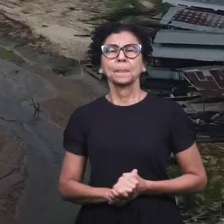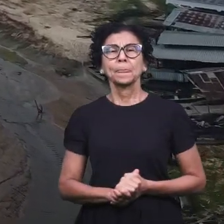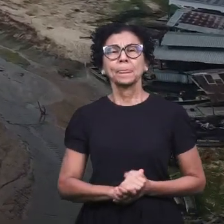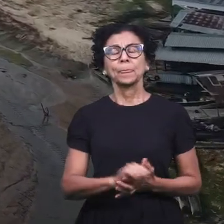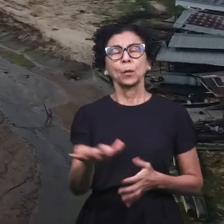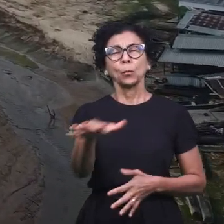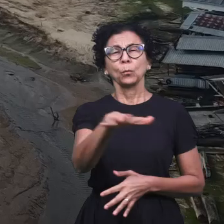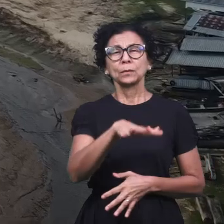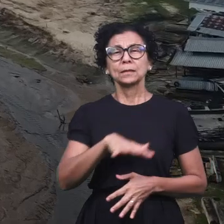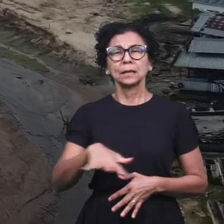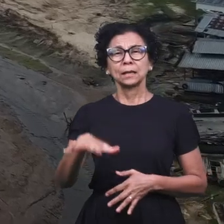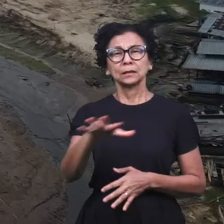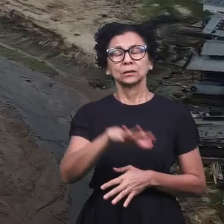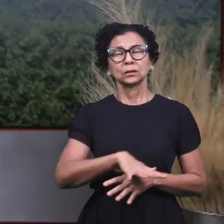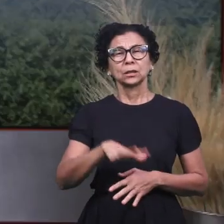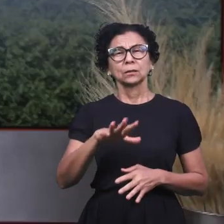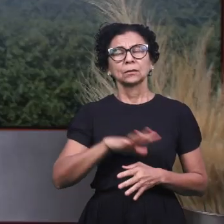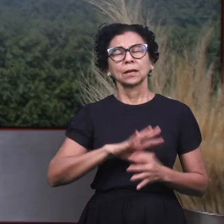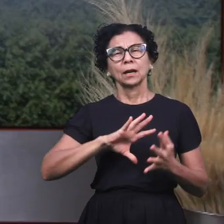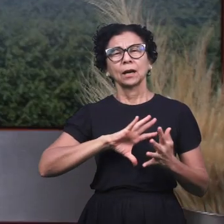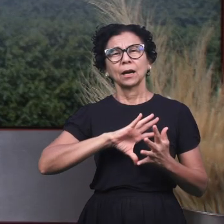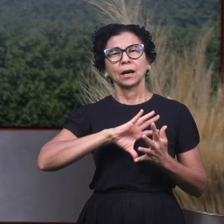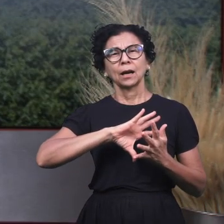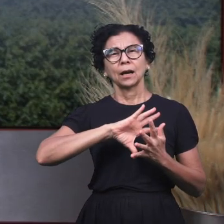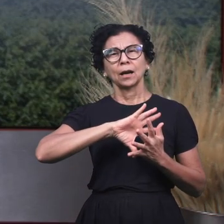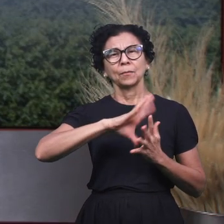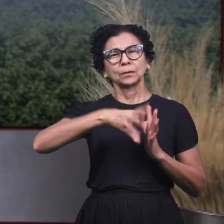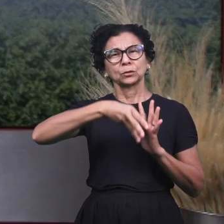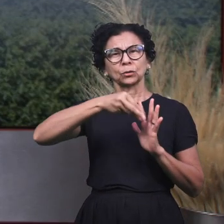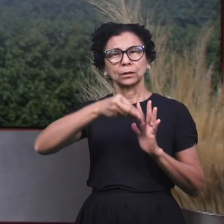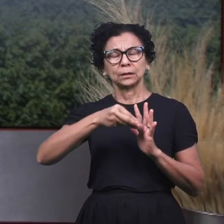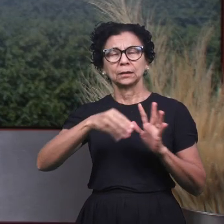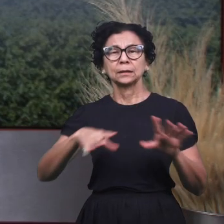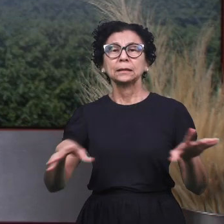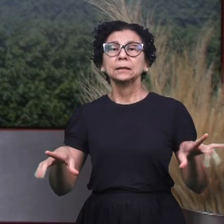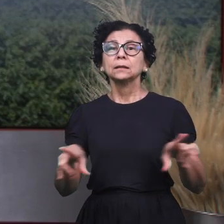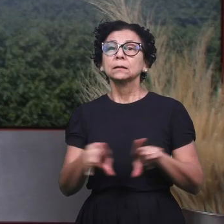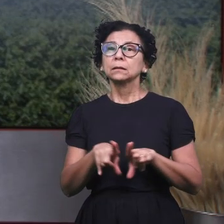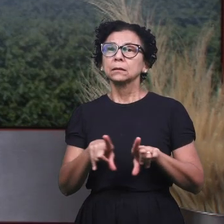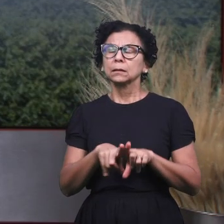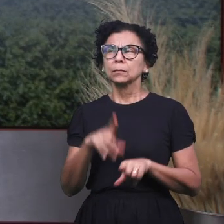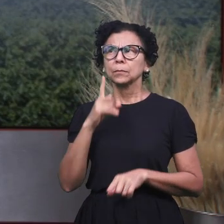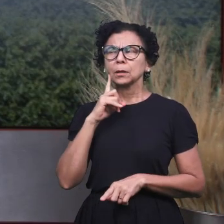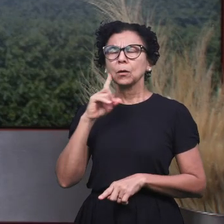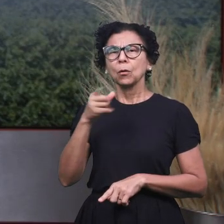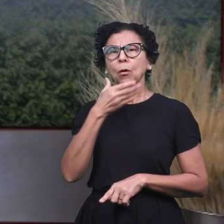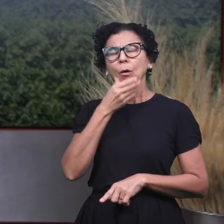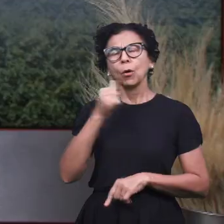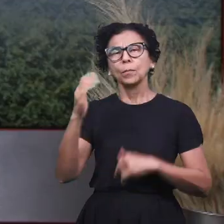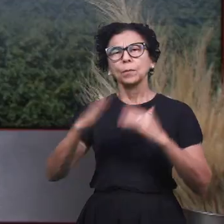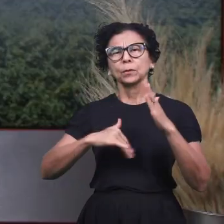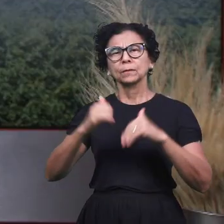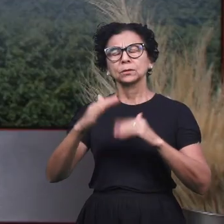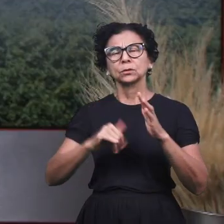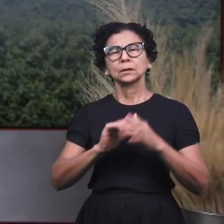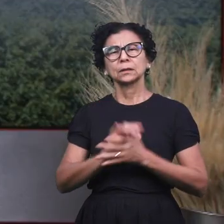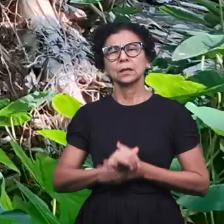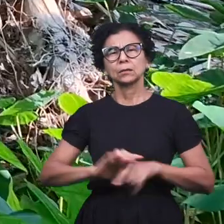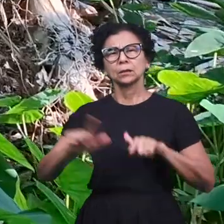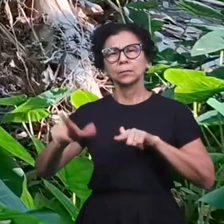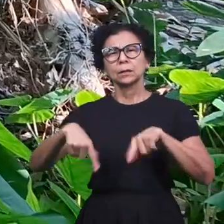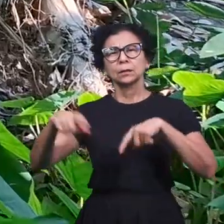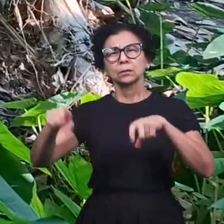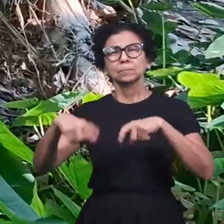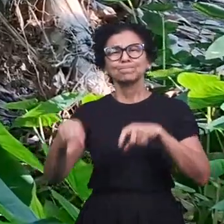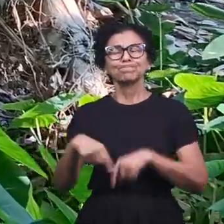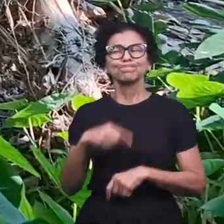bacia hidrográfica do mundo. Ainda sobre a seca, veja o caso de um produtor rural de Conselheiro Pena, em Minas Gerais,